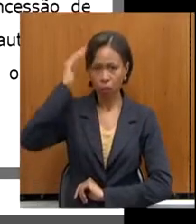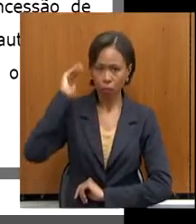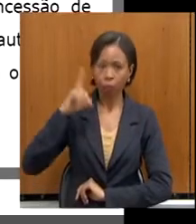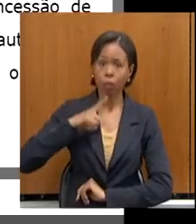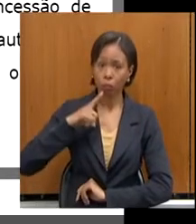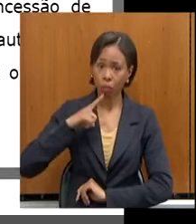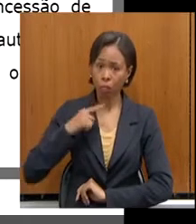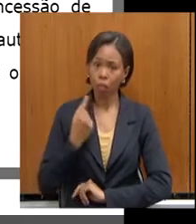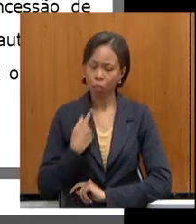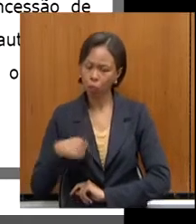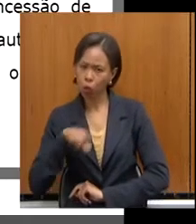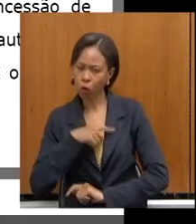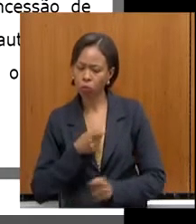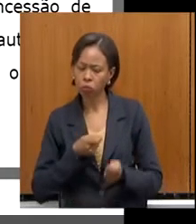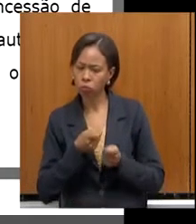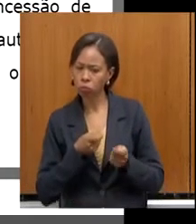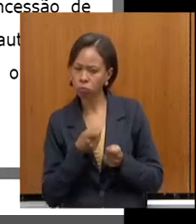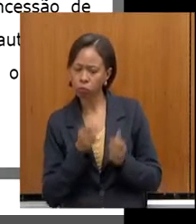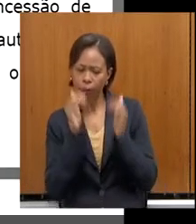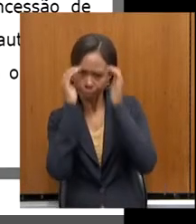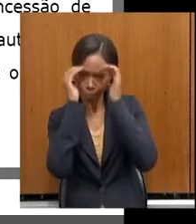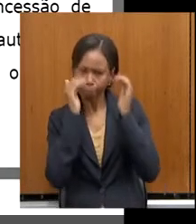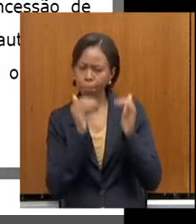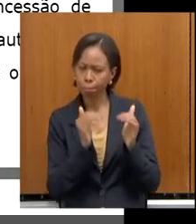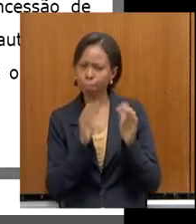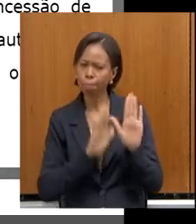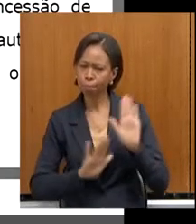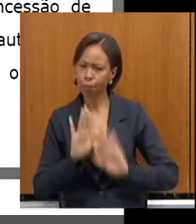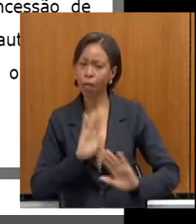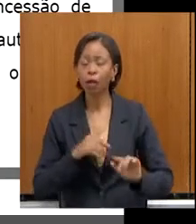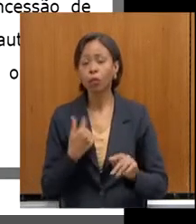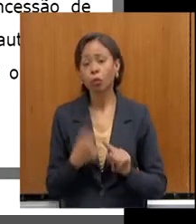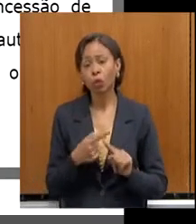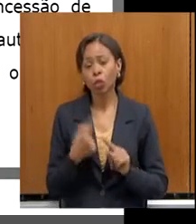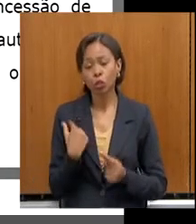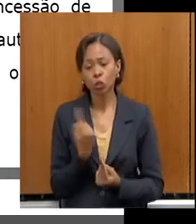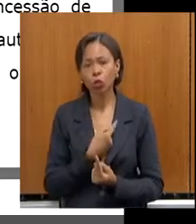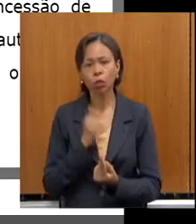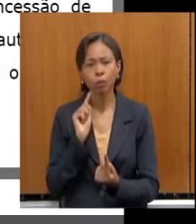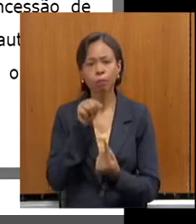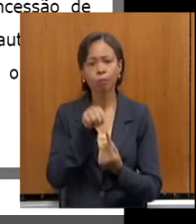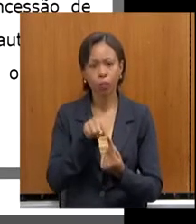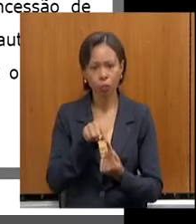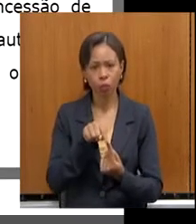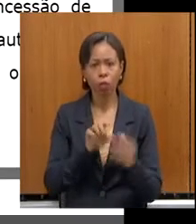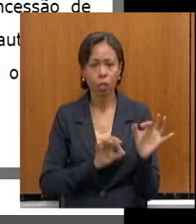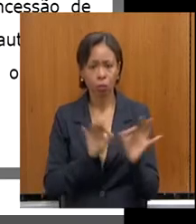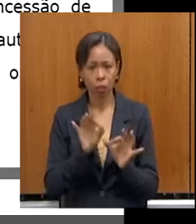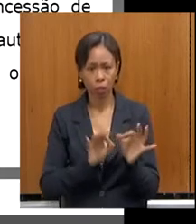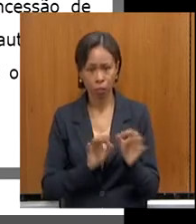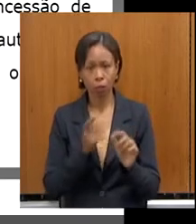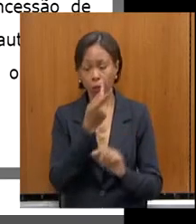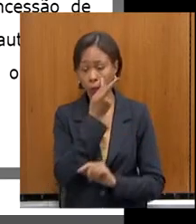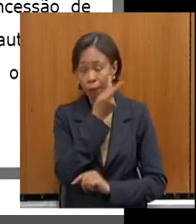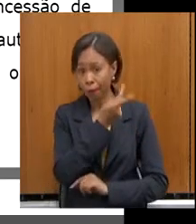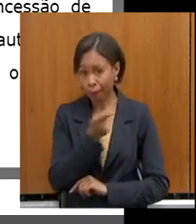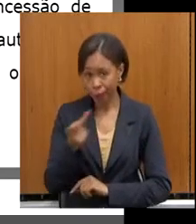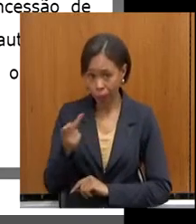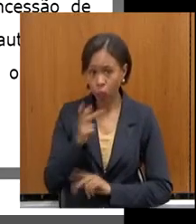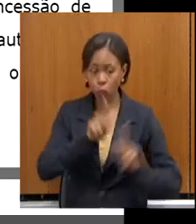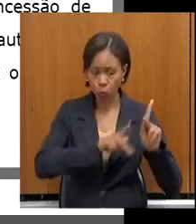acompanhado com muito zelo e cuidado nosso grande objetivo com esse programa é tornar a visitação